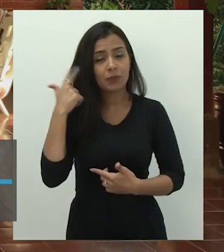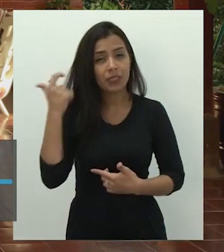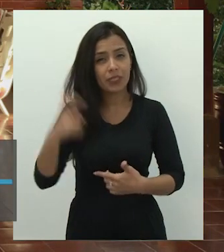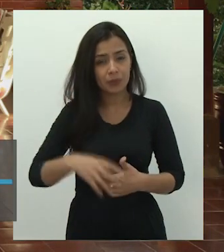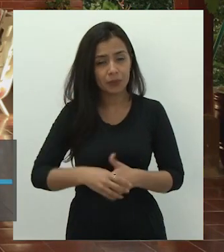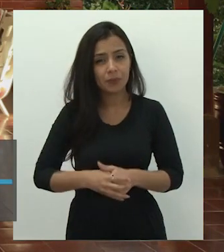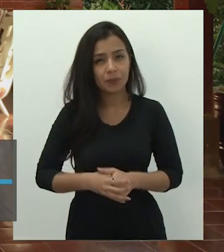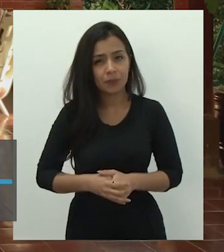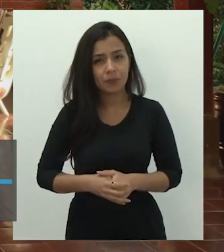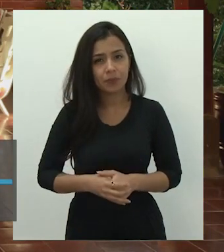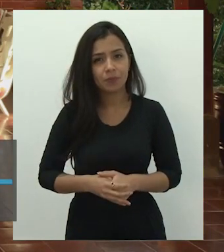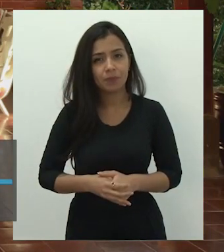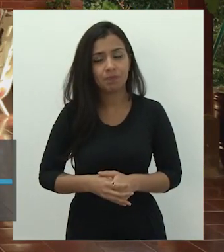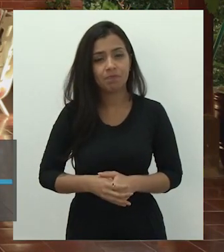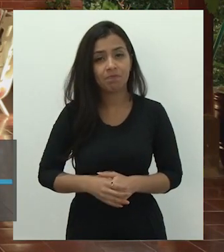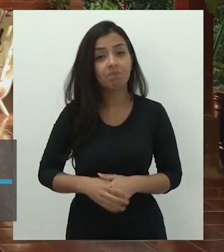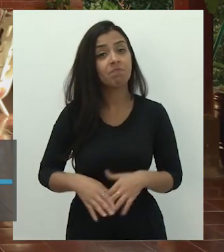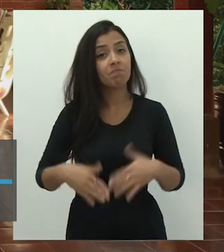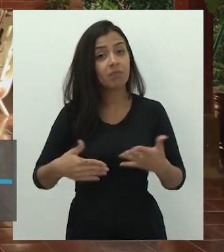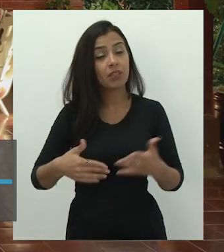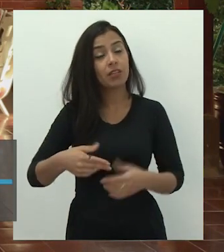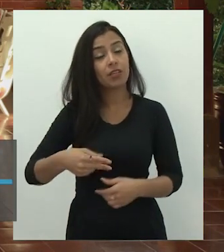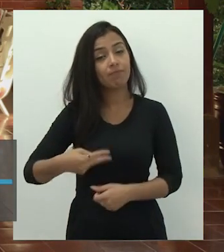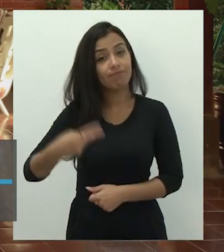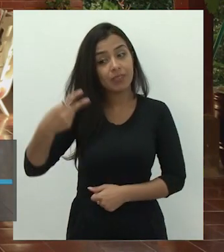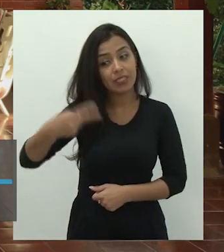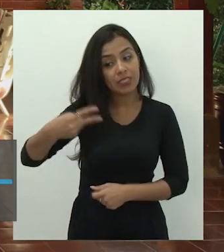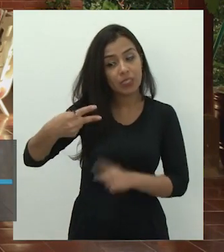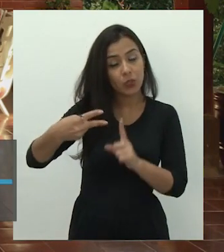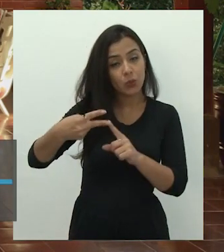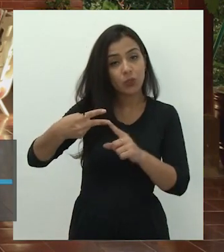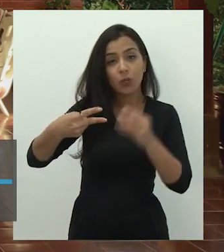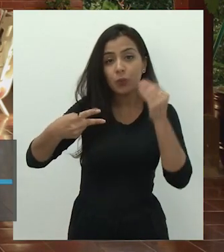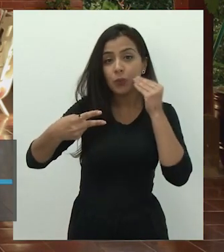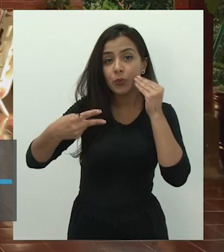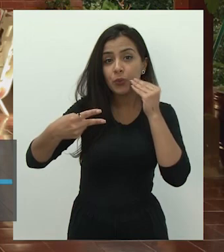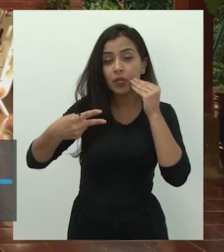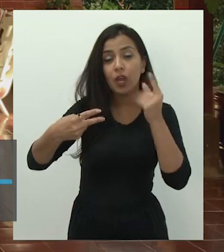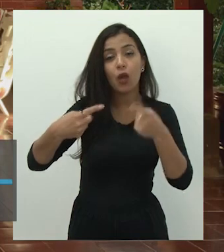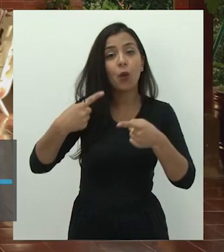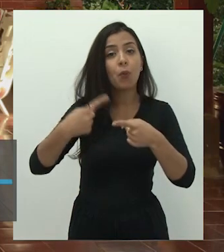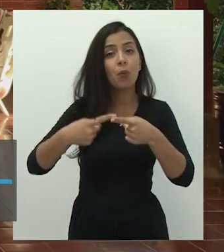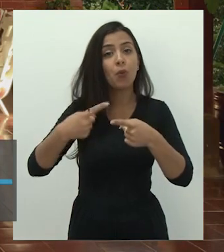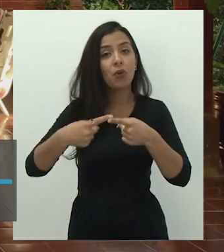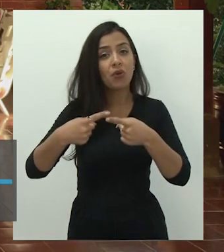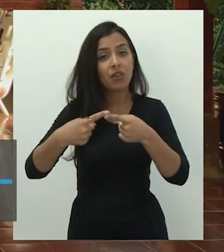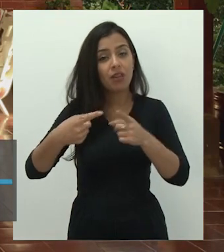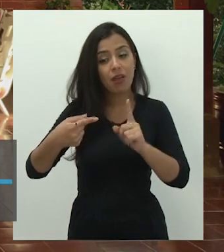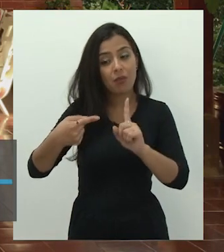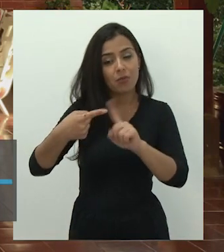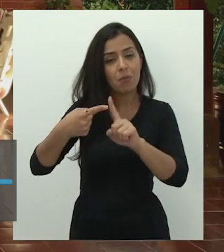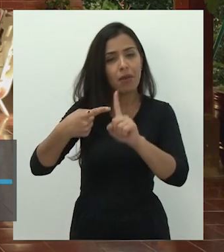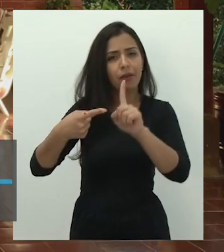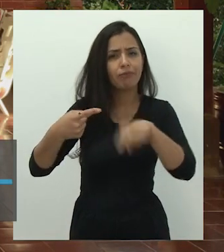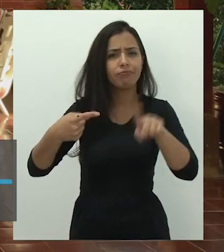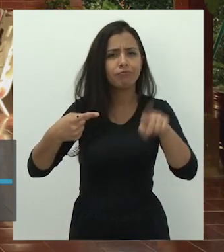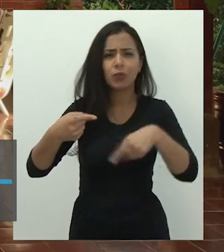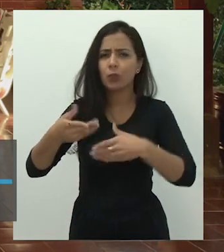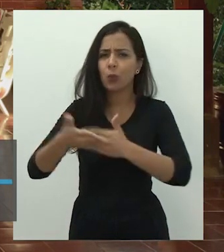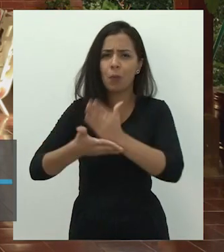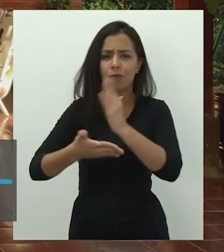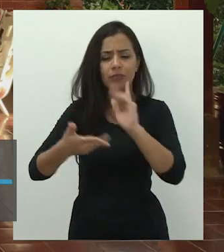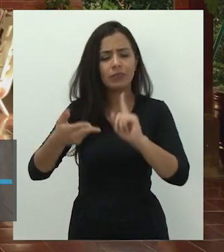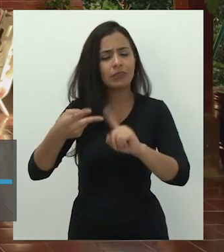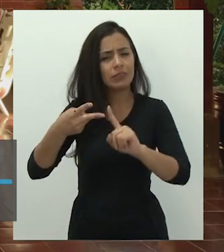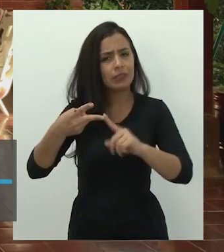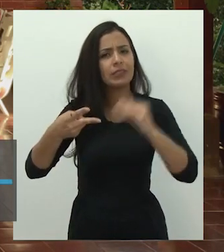Era uma segunda chance de fazer o exame final para tentar passar de ano. E vou